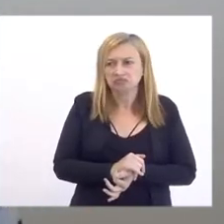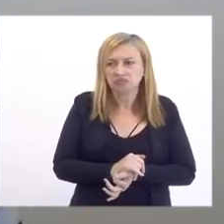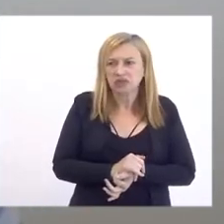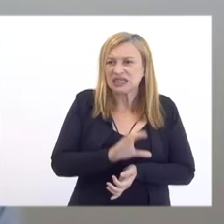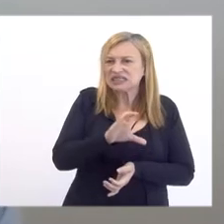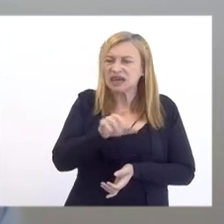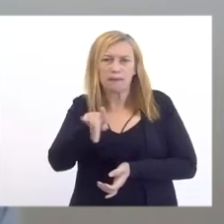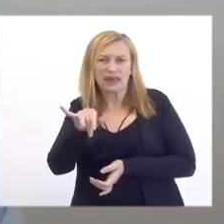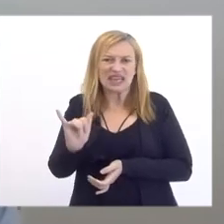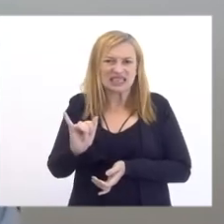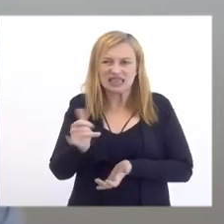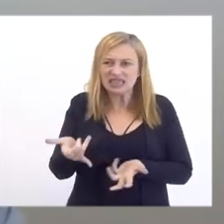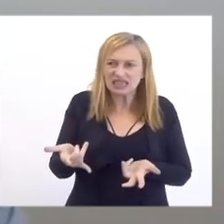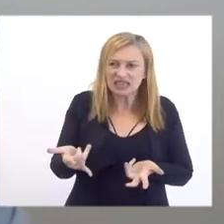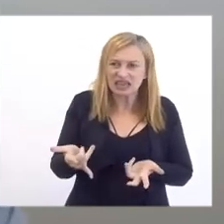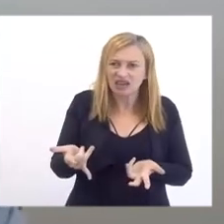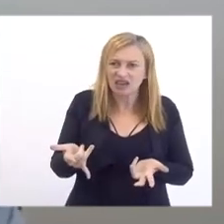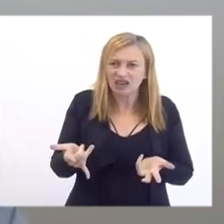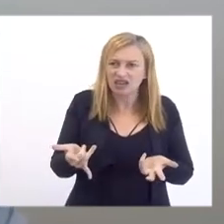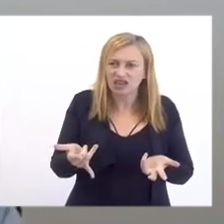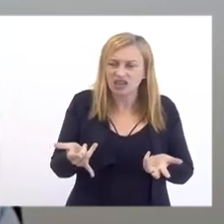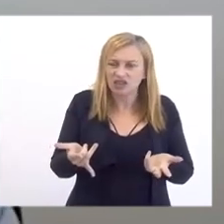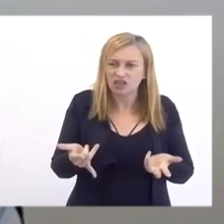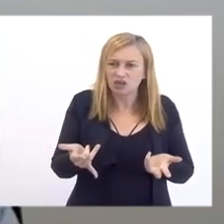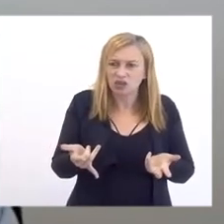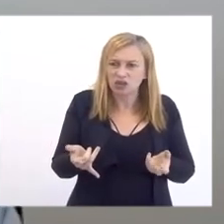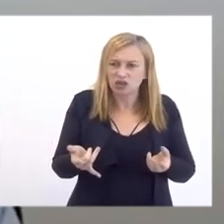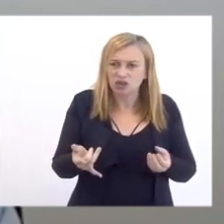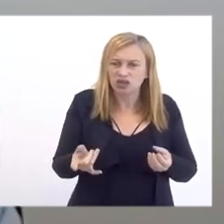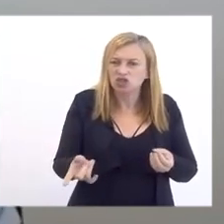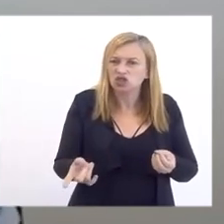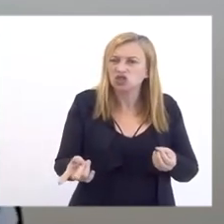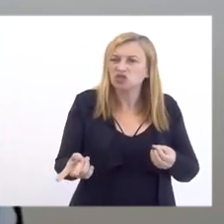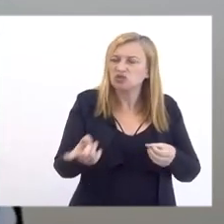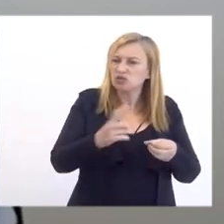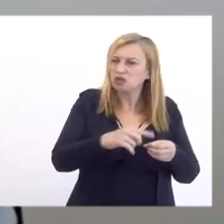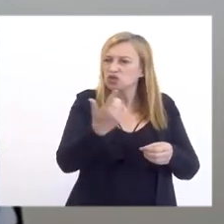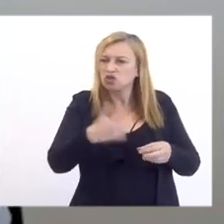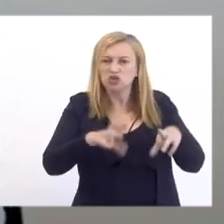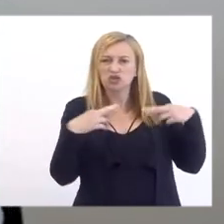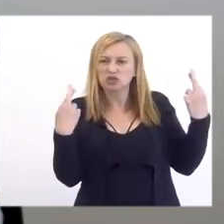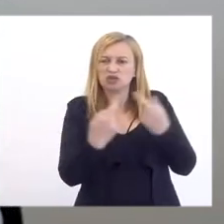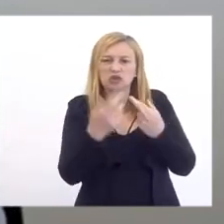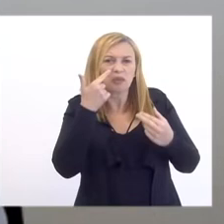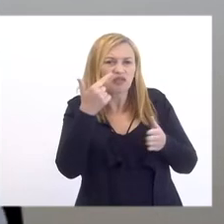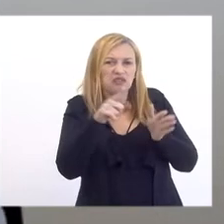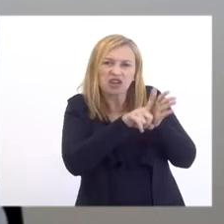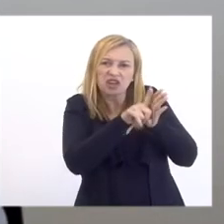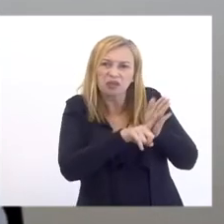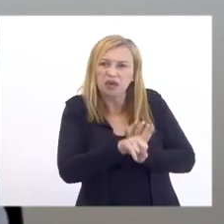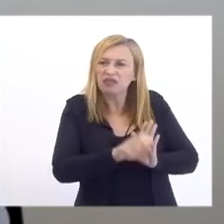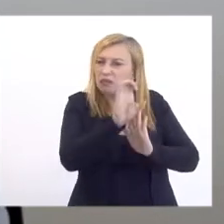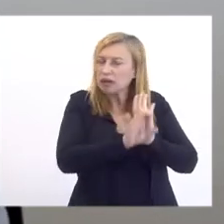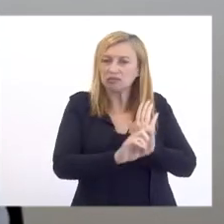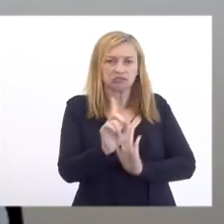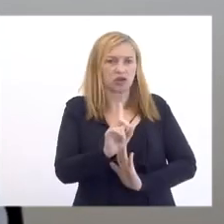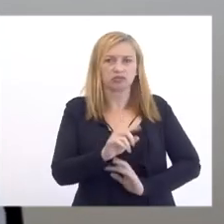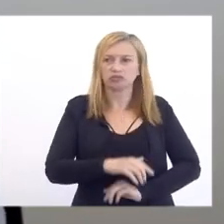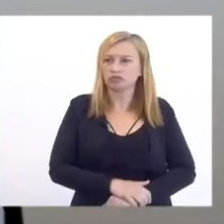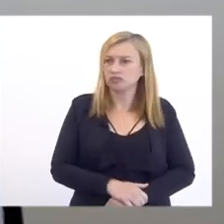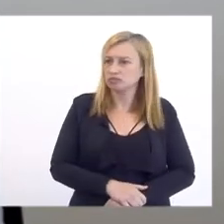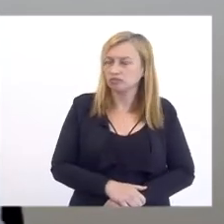a CPI se reinstale ou se reúna novamente para apreciar a emenda de plenário. Né?